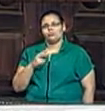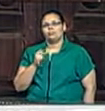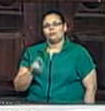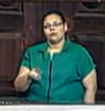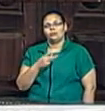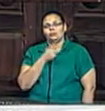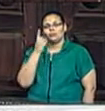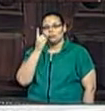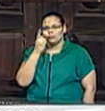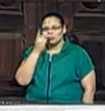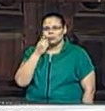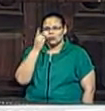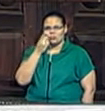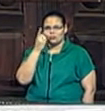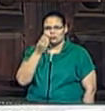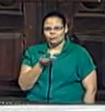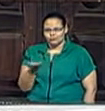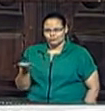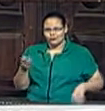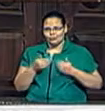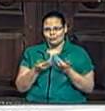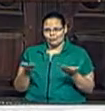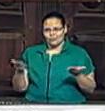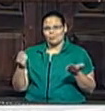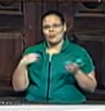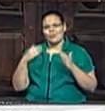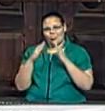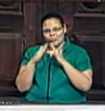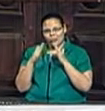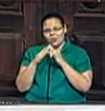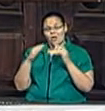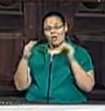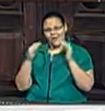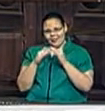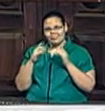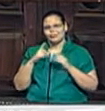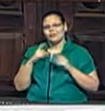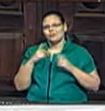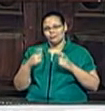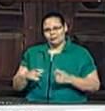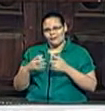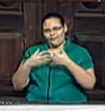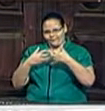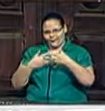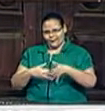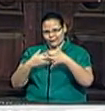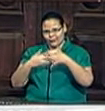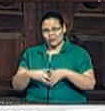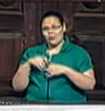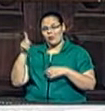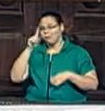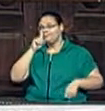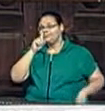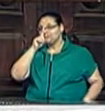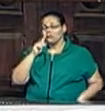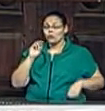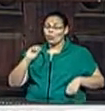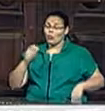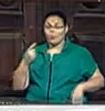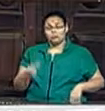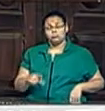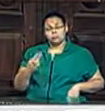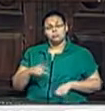deputados, um morador que tem uma casa em Petrópolis, numa área que eventualmente foi considerada de risco, ou aqui na